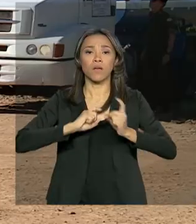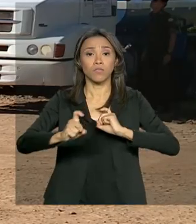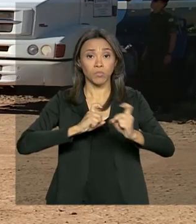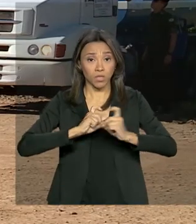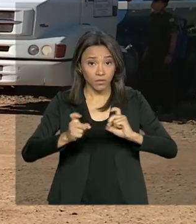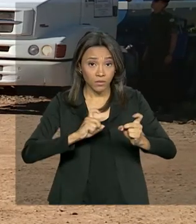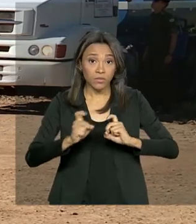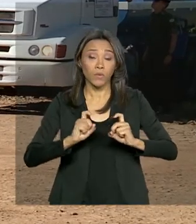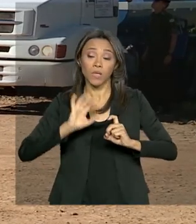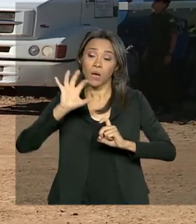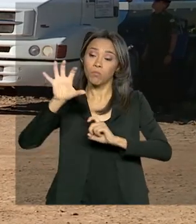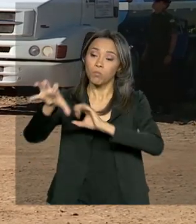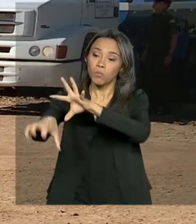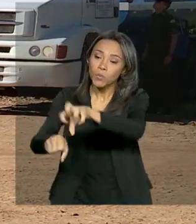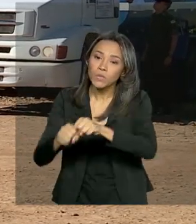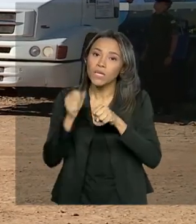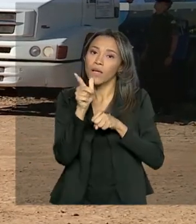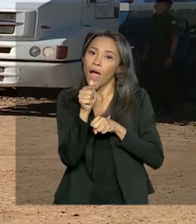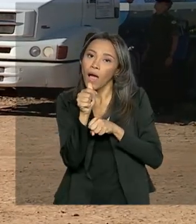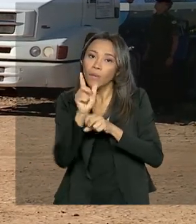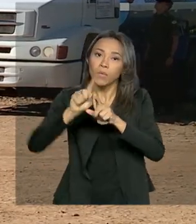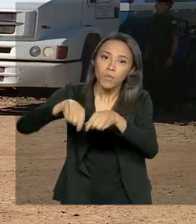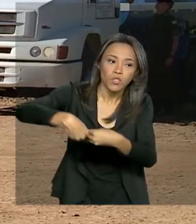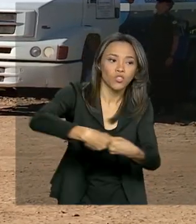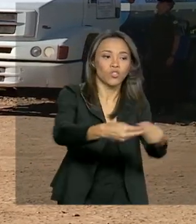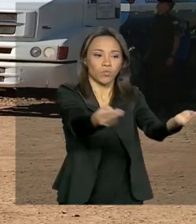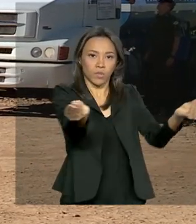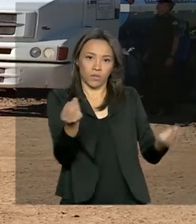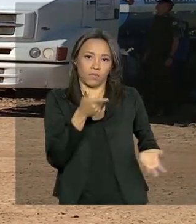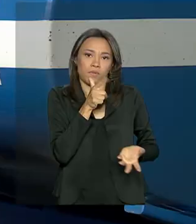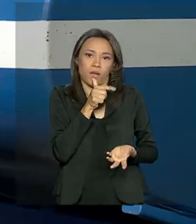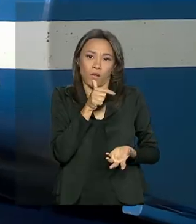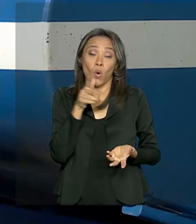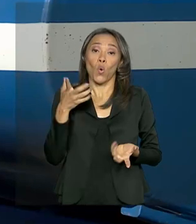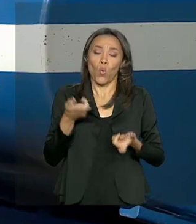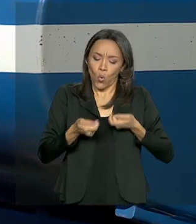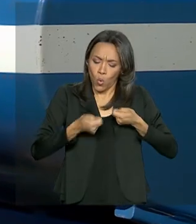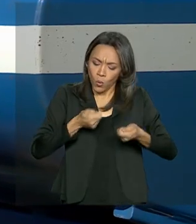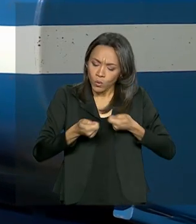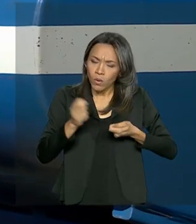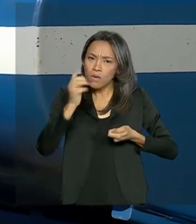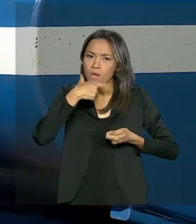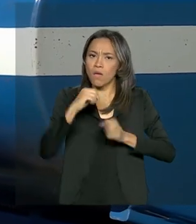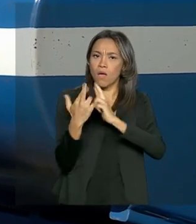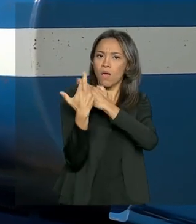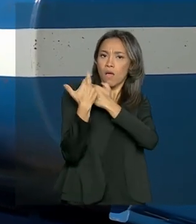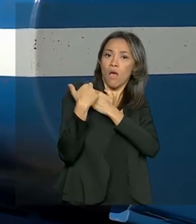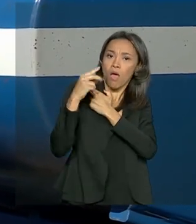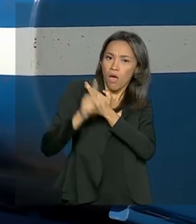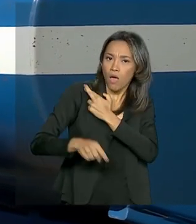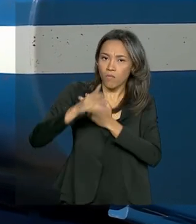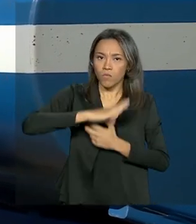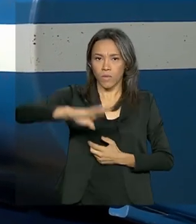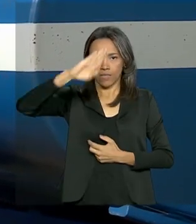água quanto na distribuição. O controle da operação é feito pelo Exército e conta